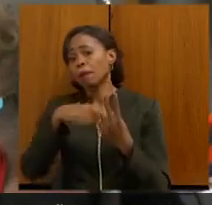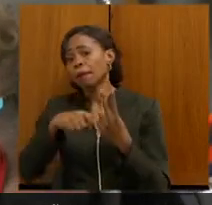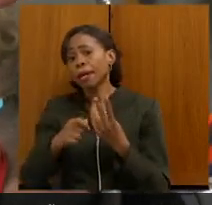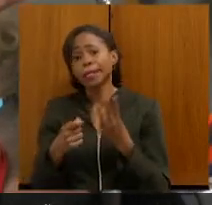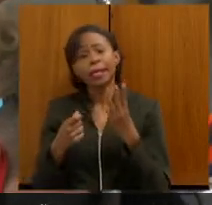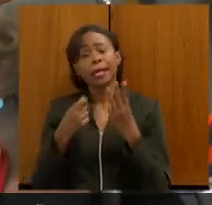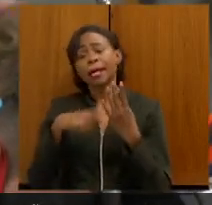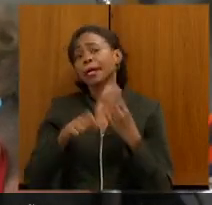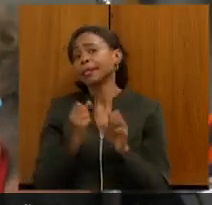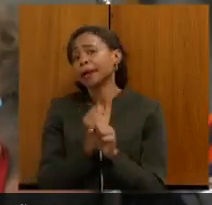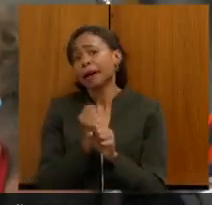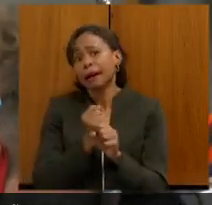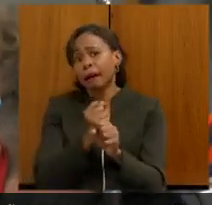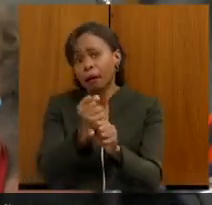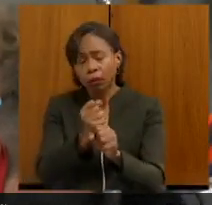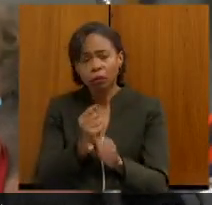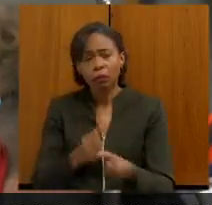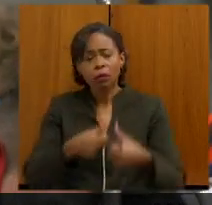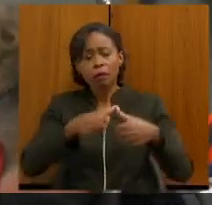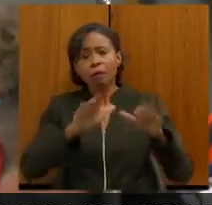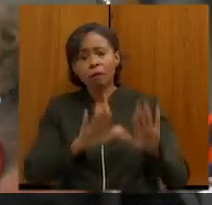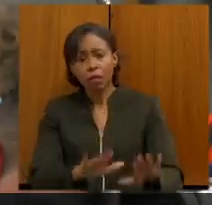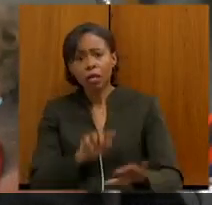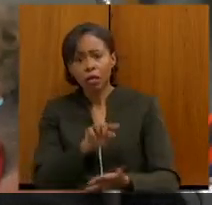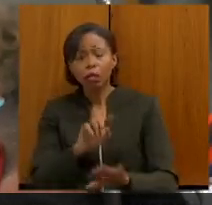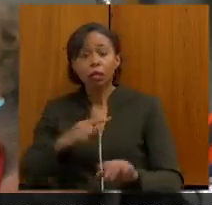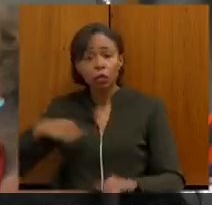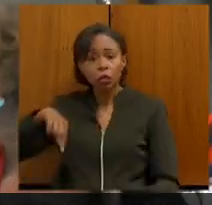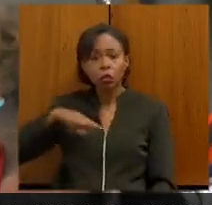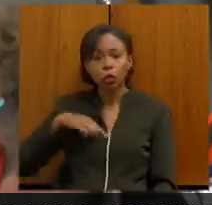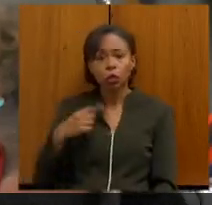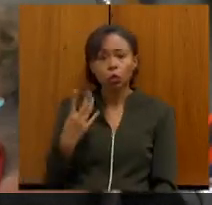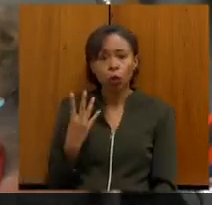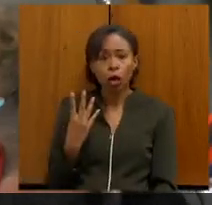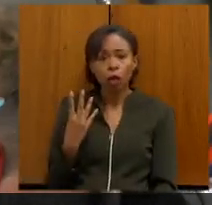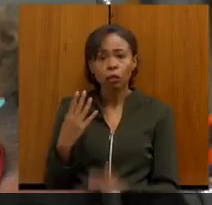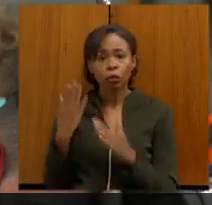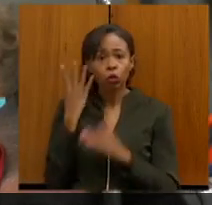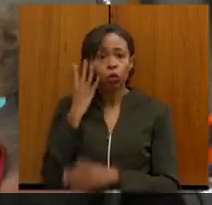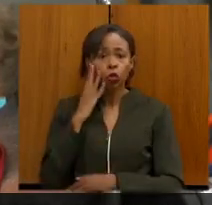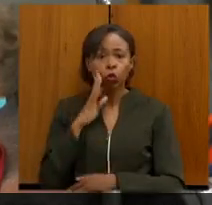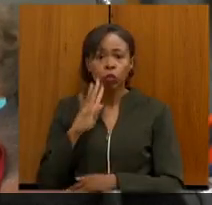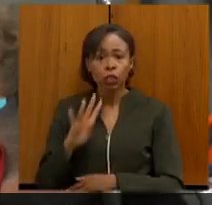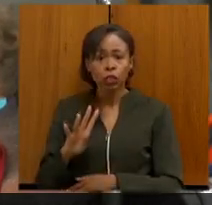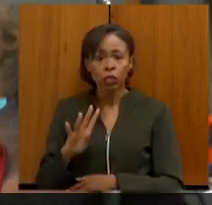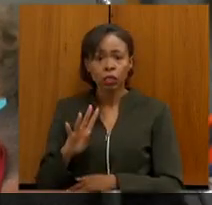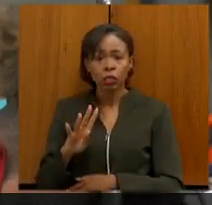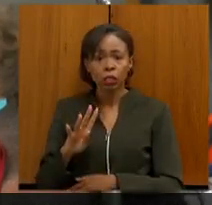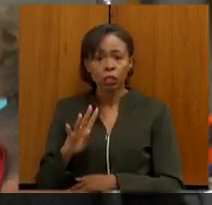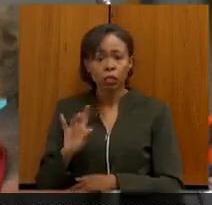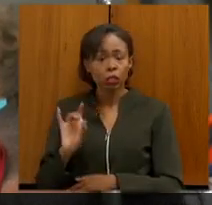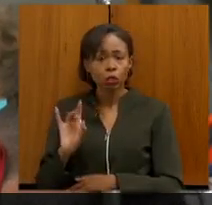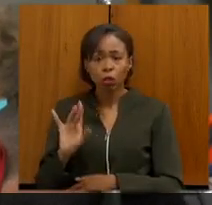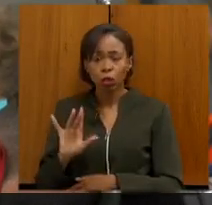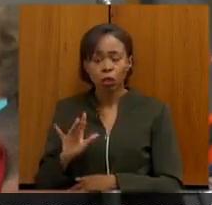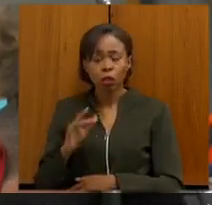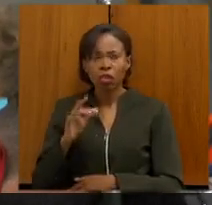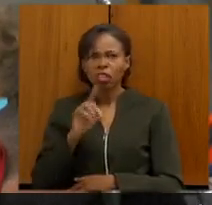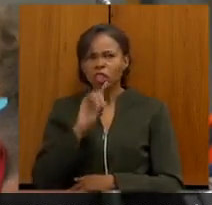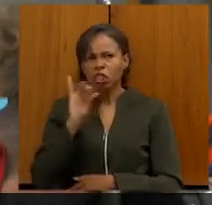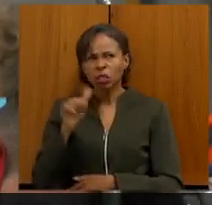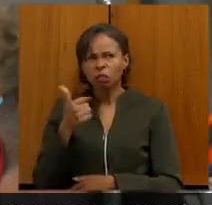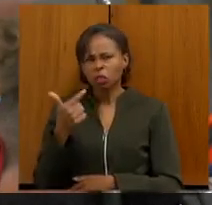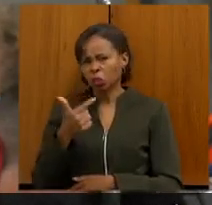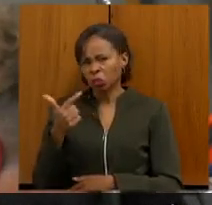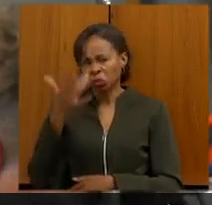3 dez anos para responder nós tivemos quatro dias foi no dia vinte e dois aí no por infelicidade eu não